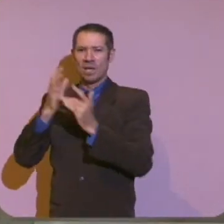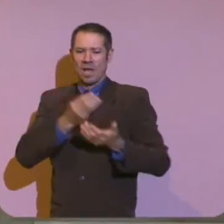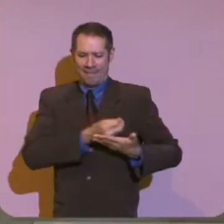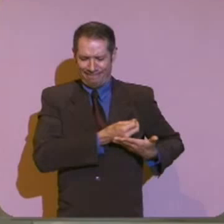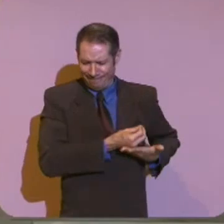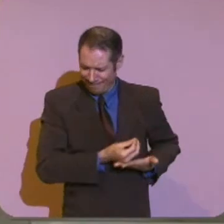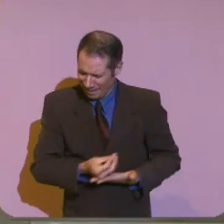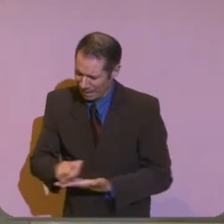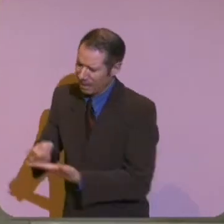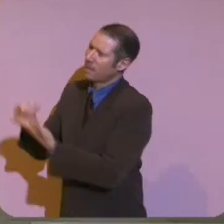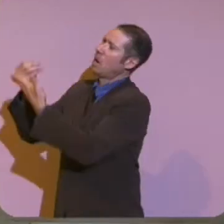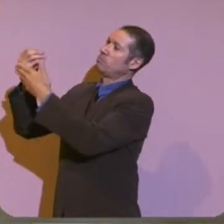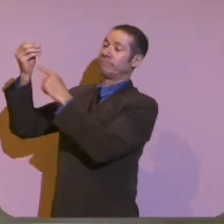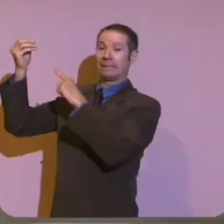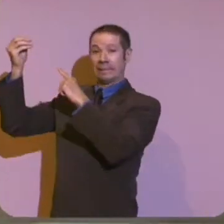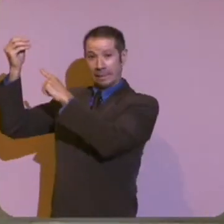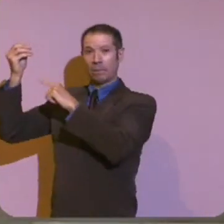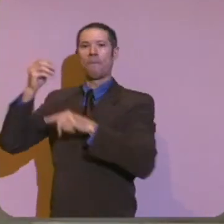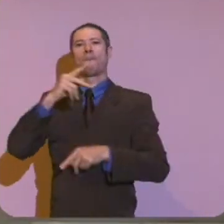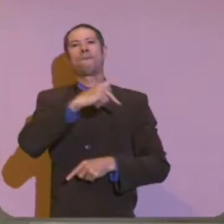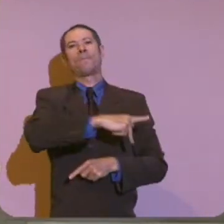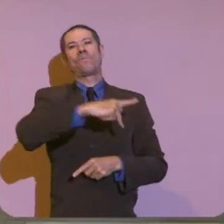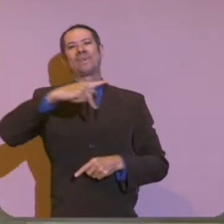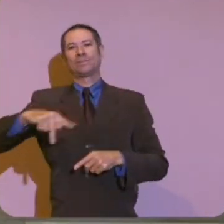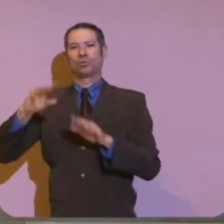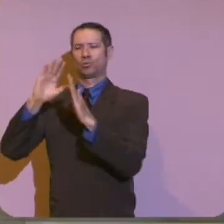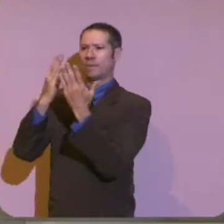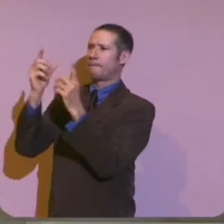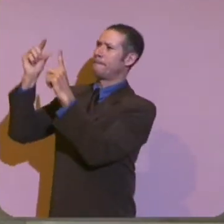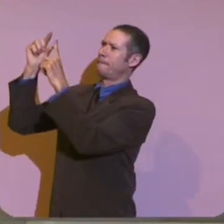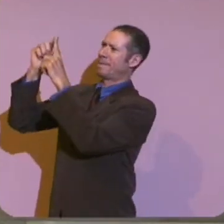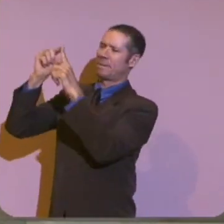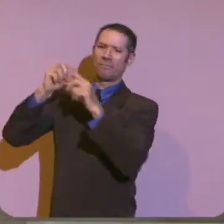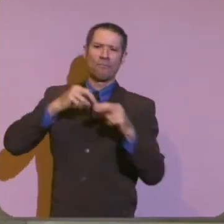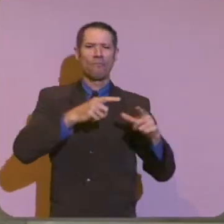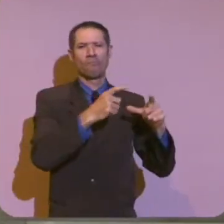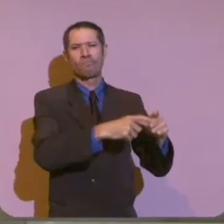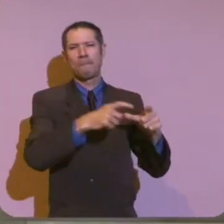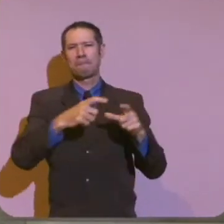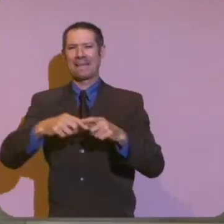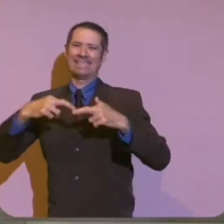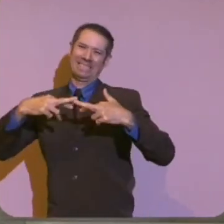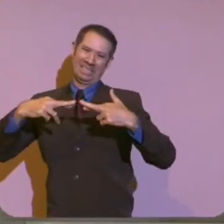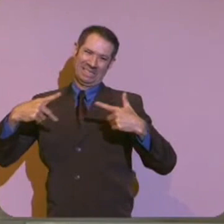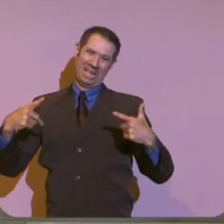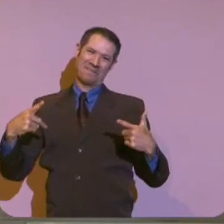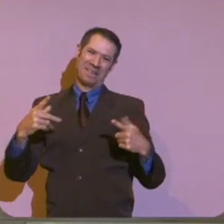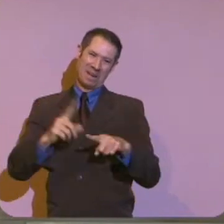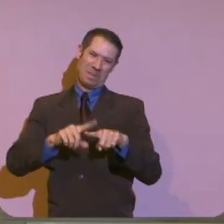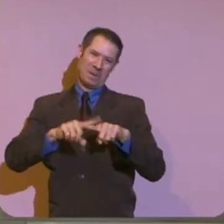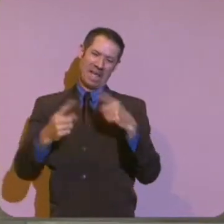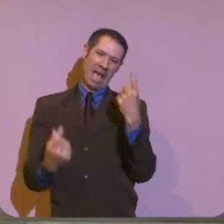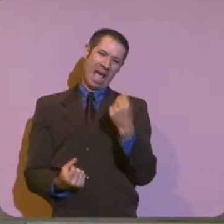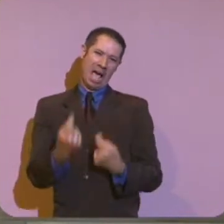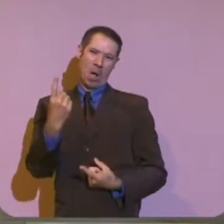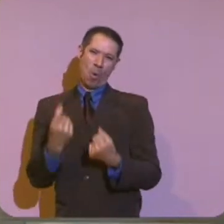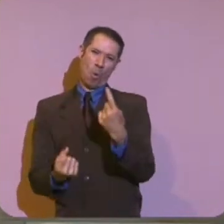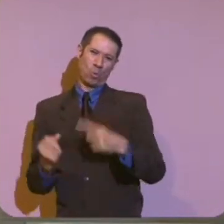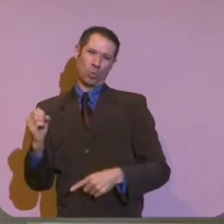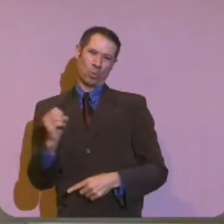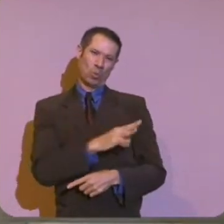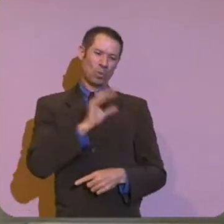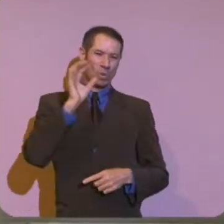Ele, e é professor de Bíblia em vários lugares diferentes, porque algo novo